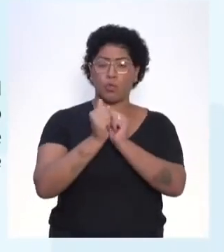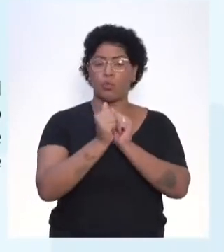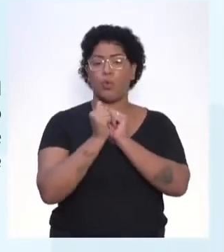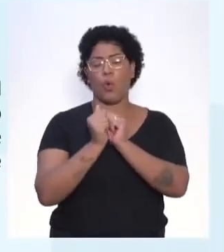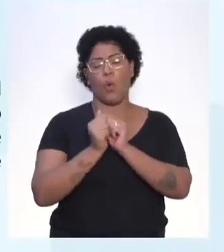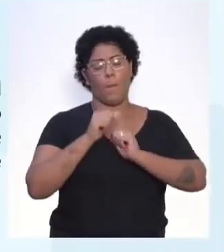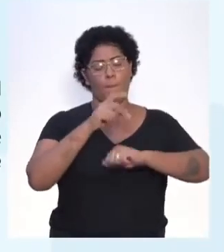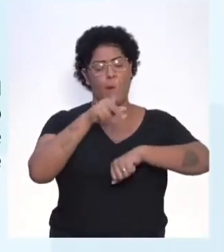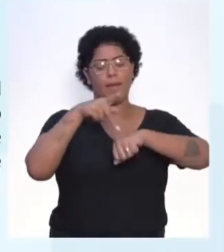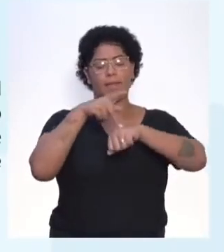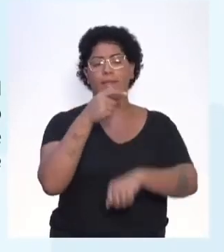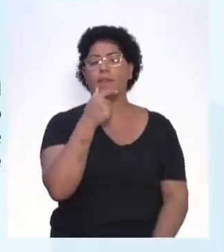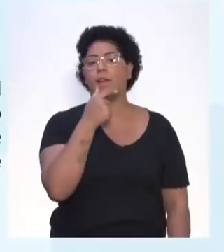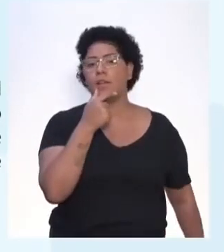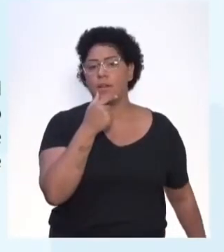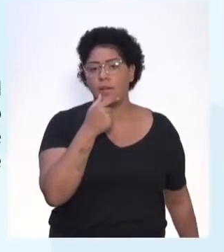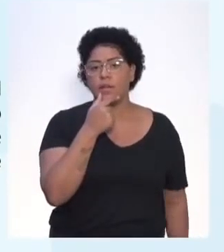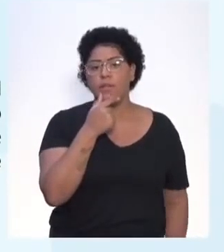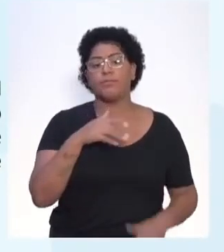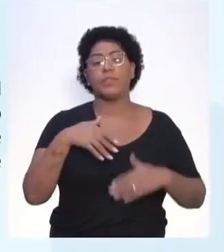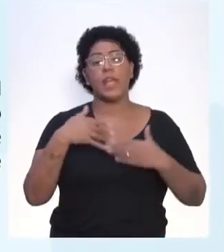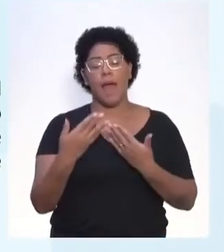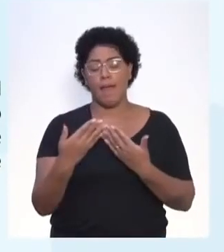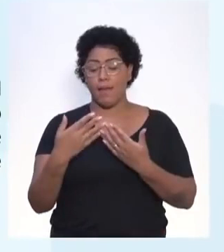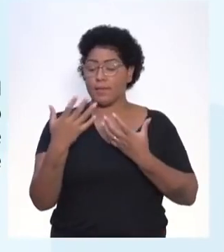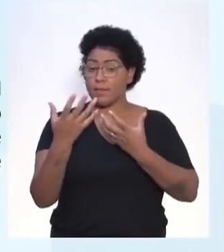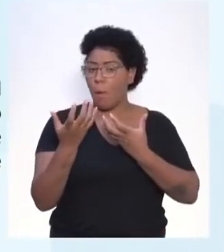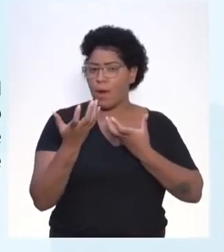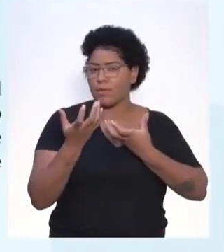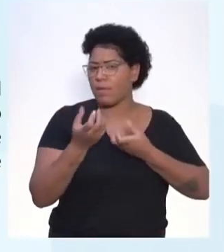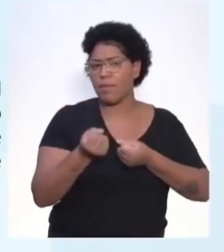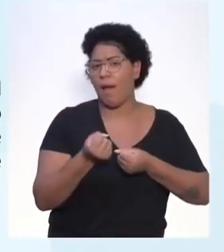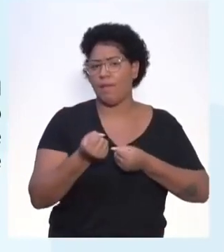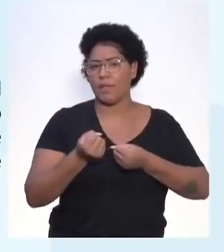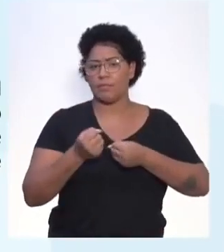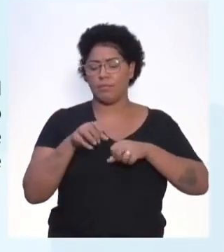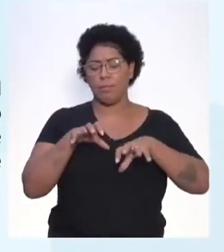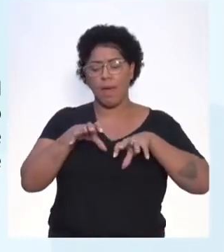aí o movimento de resistência do Sudão se estendeu